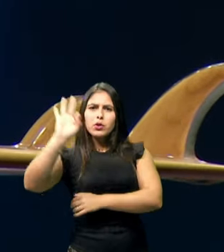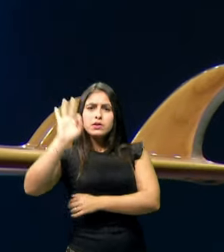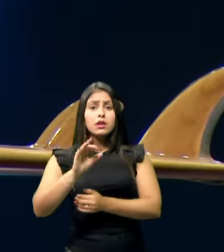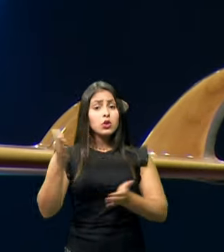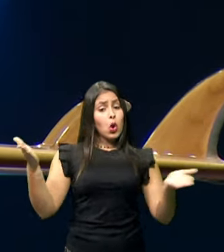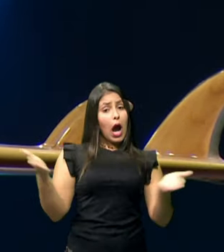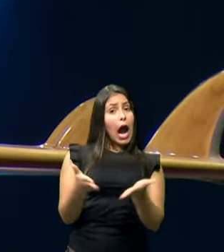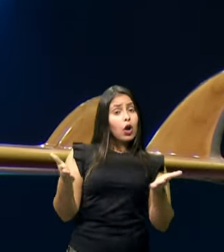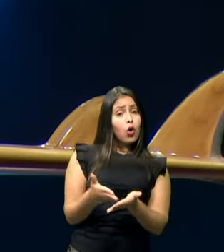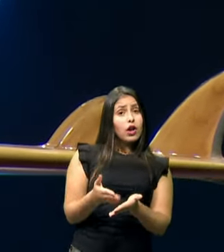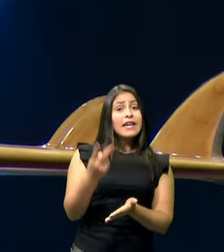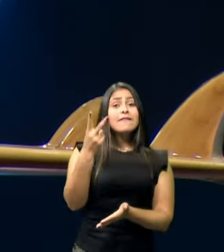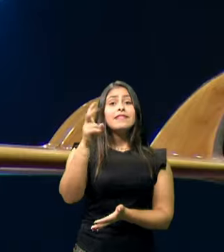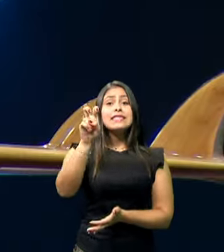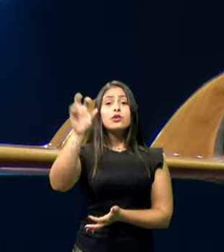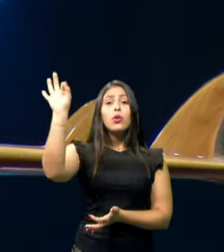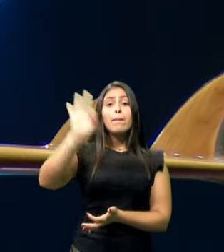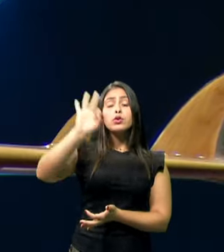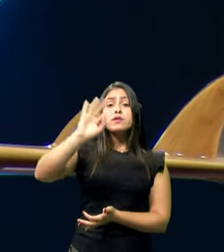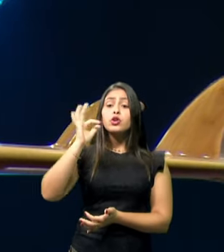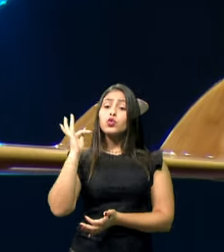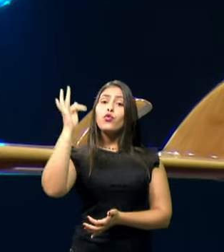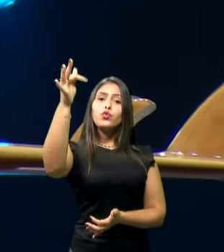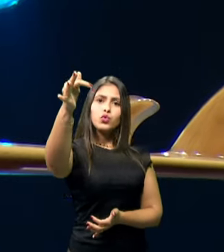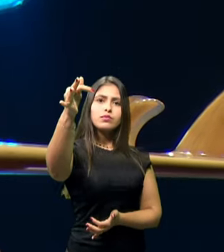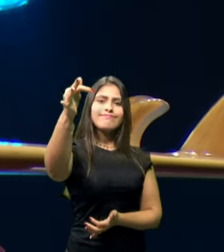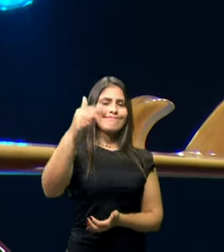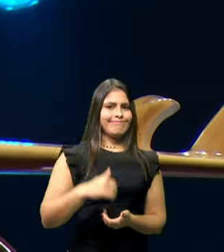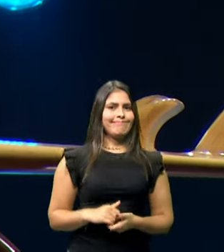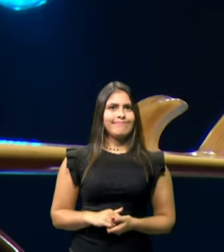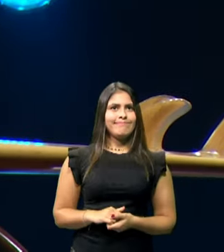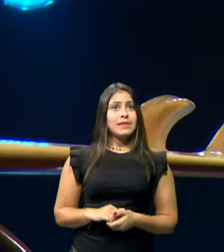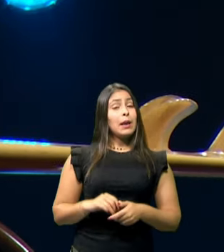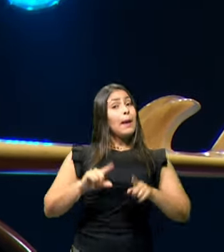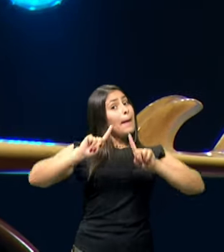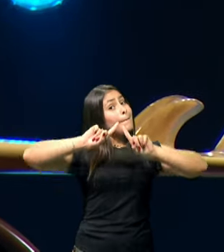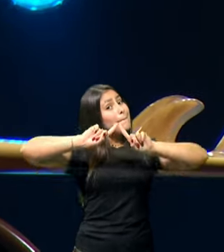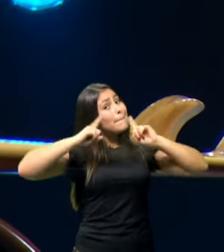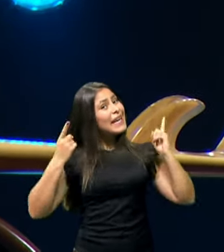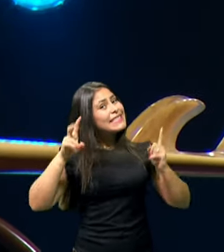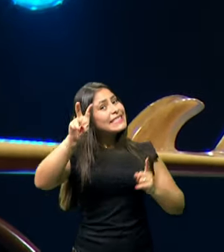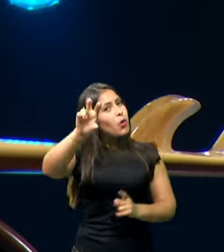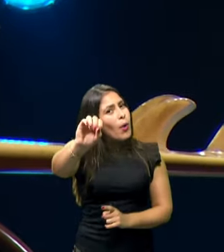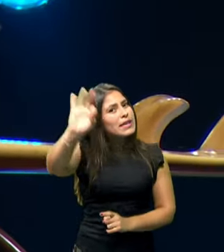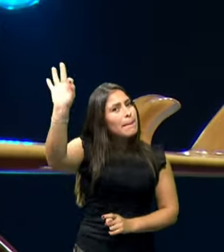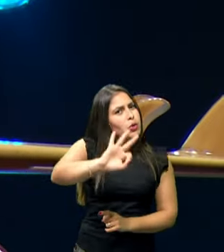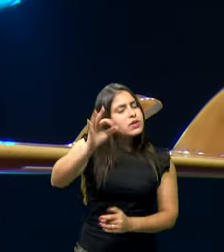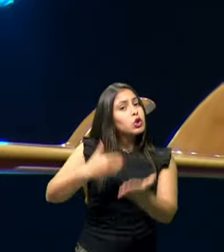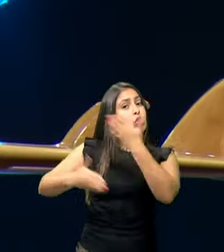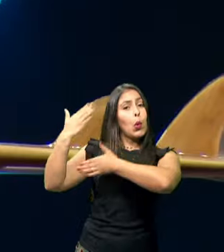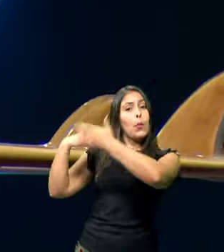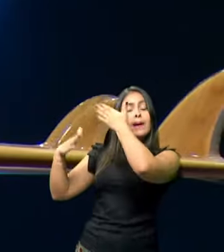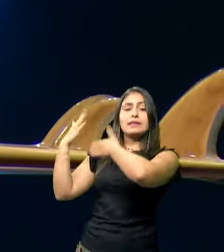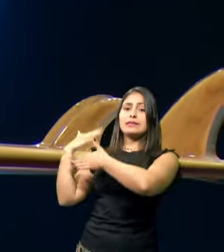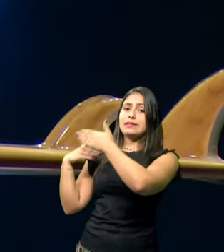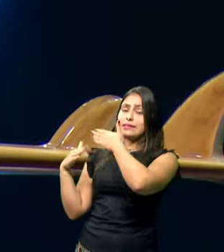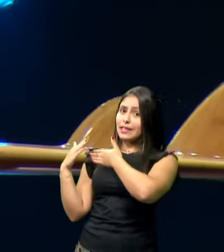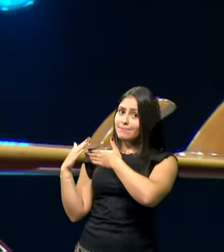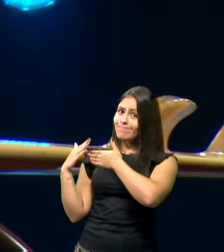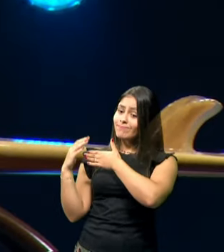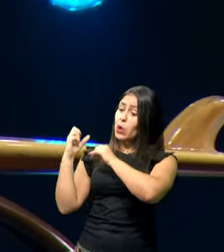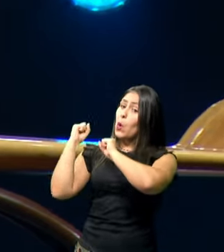desse tempo presente e 25% do futuro. Só que os 50% do passado